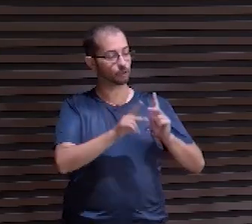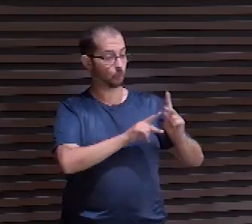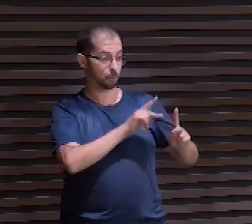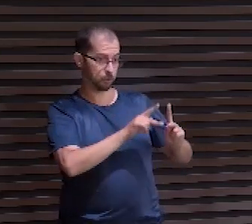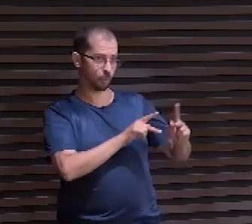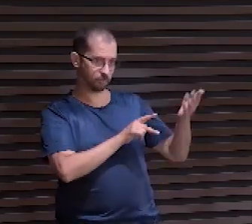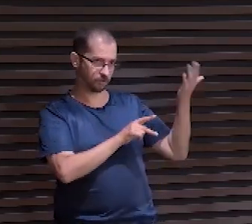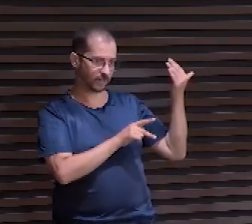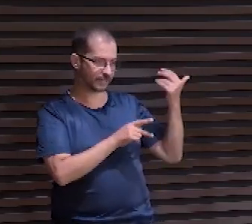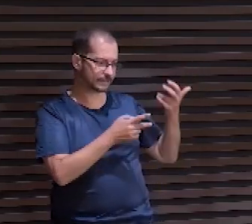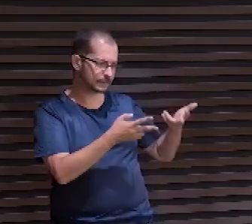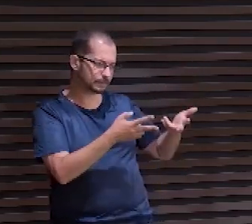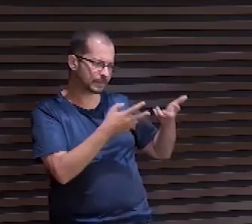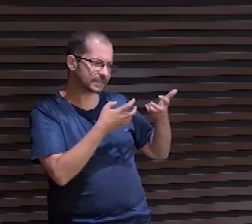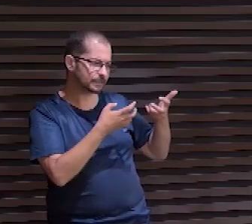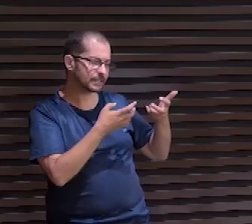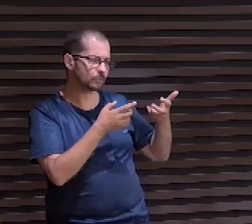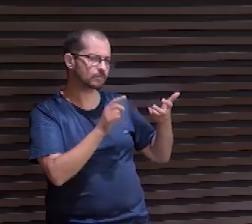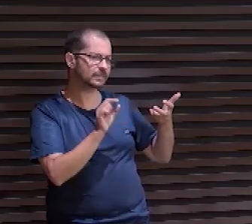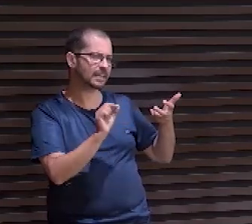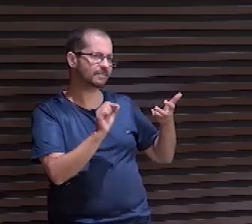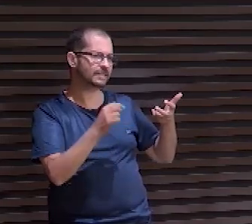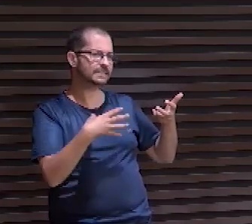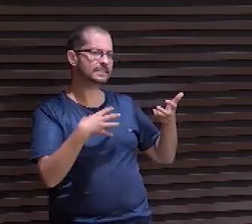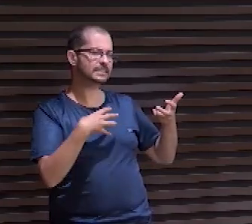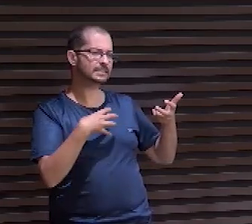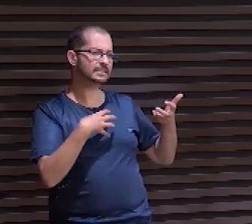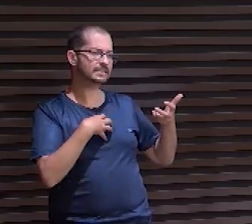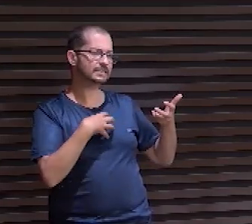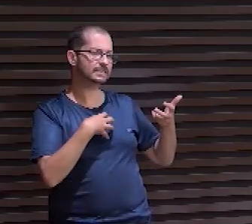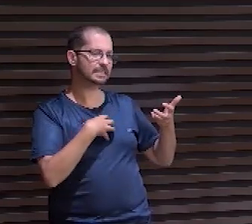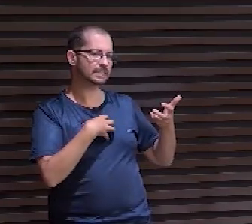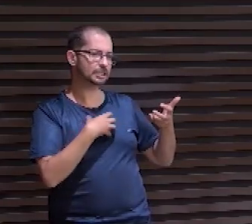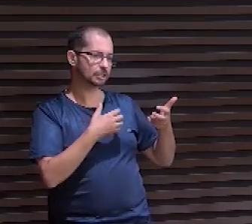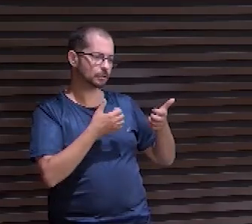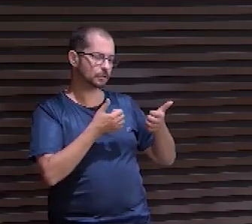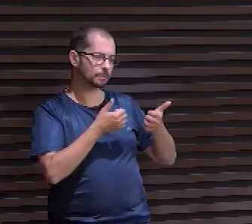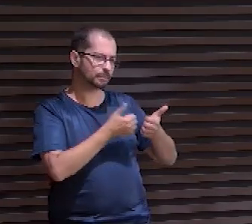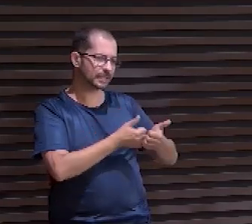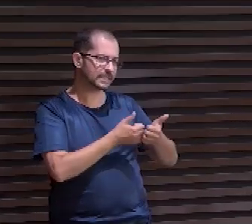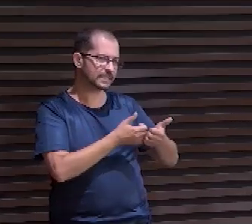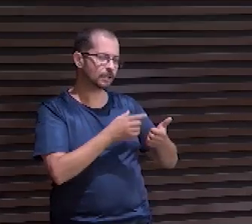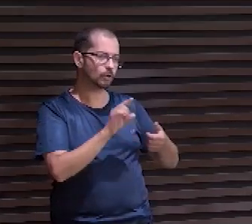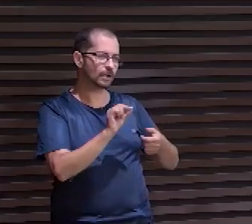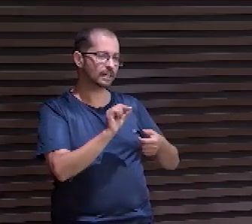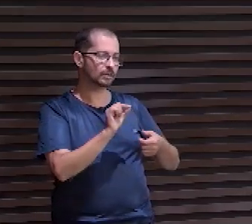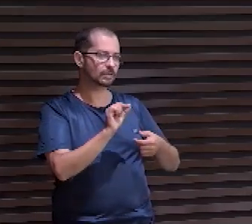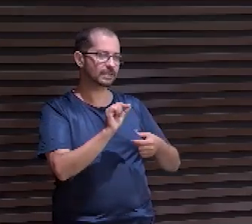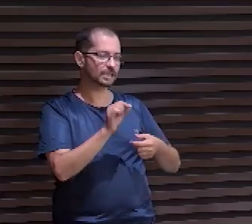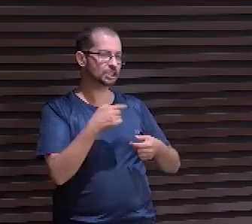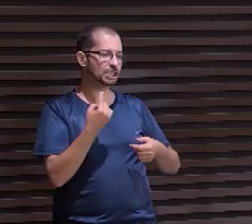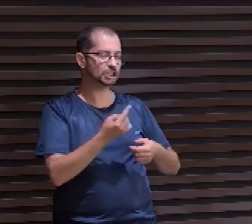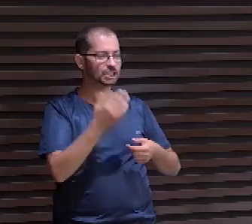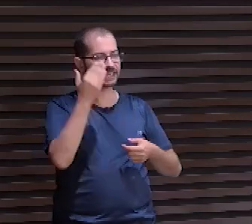perseguição, eles estavam tendo o que nós entendemos como apostasia,